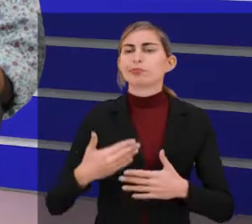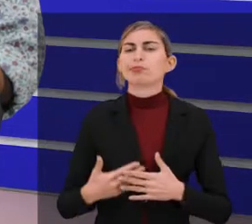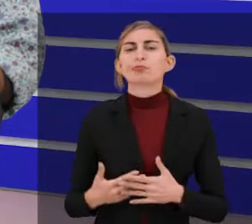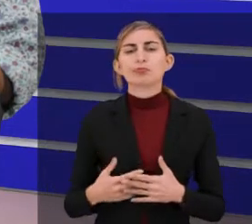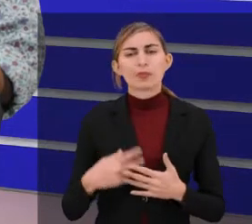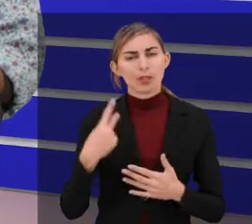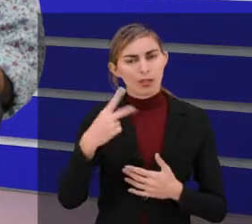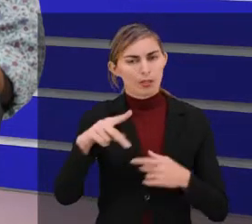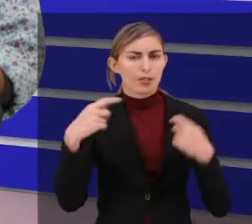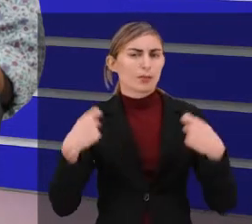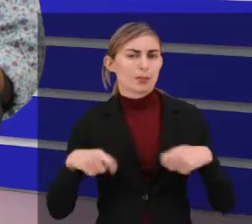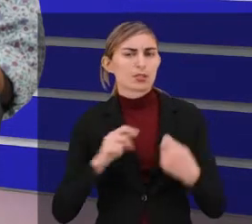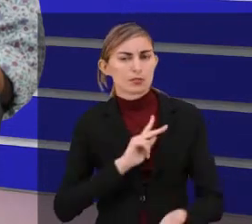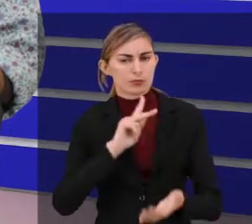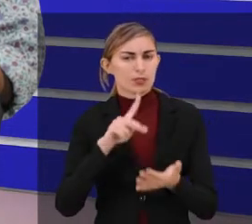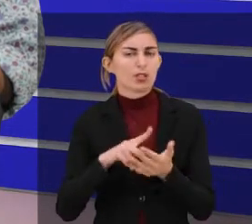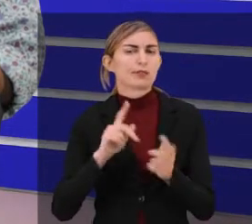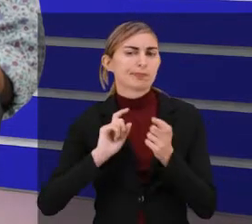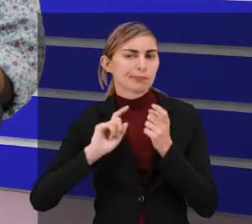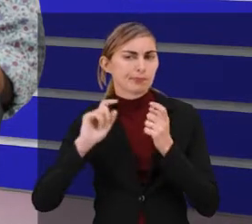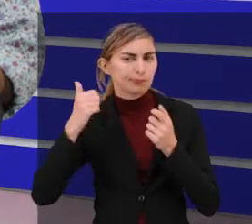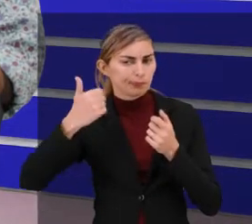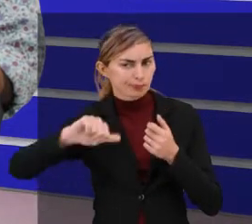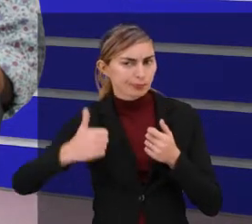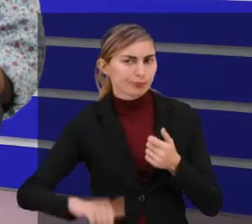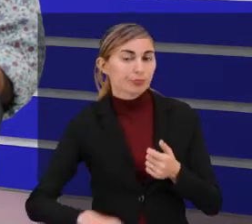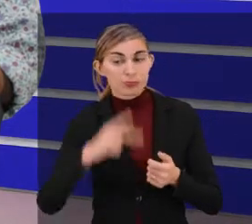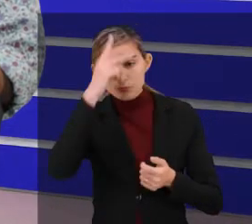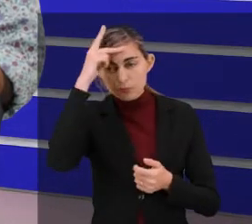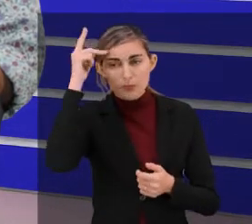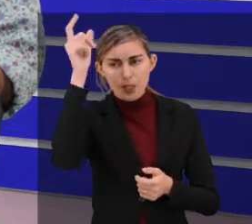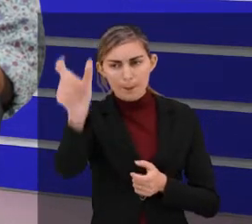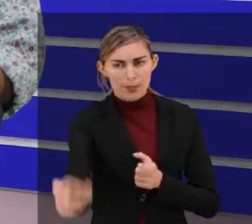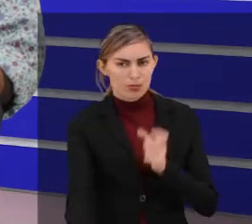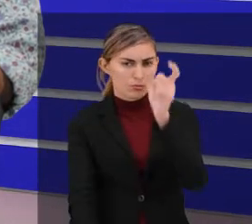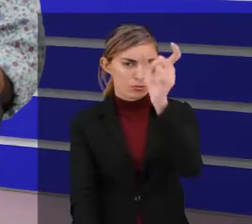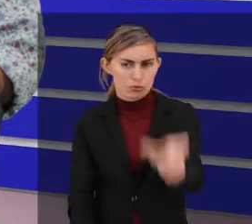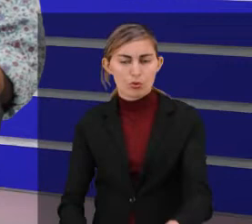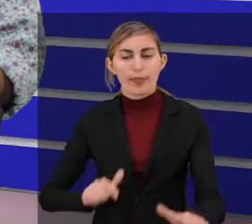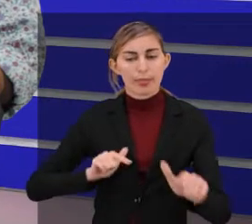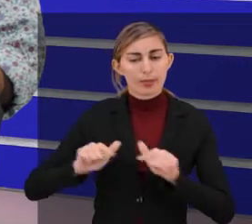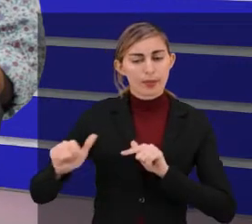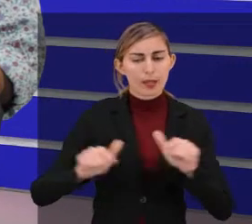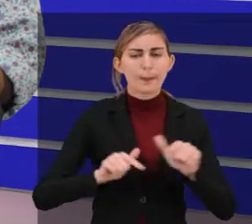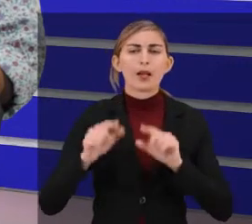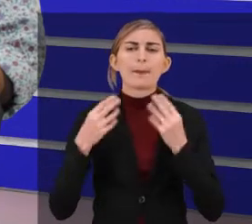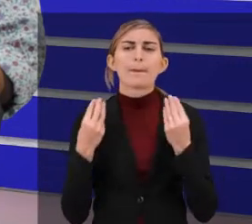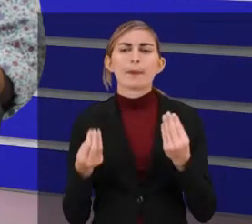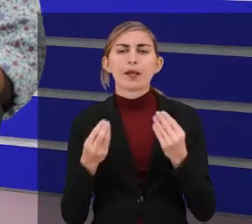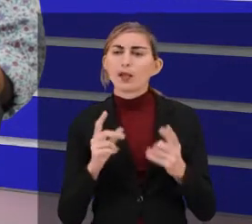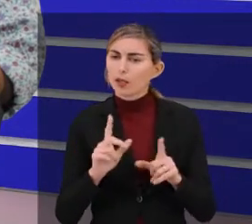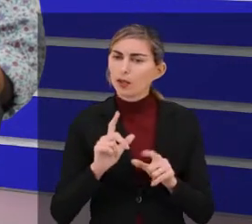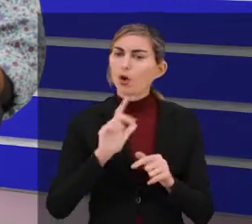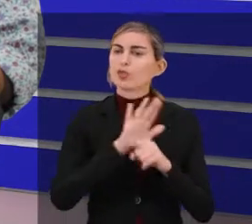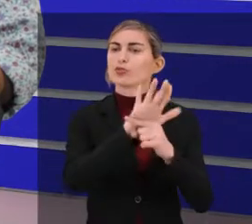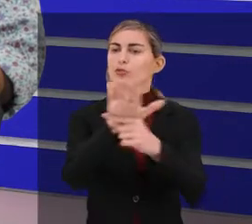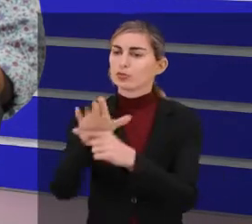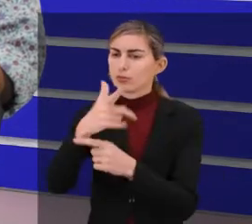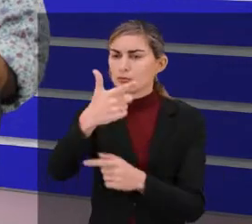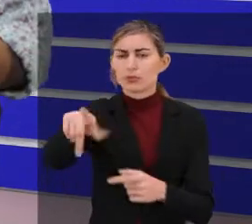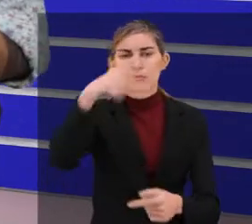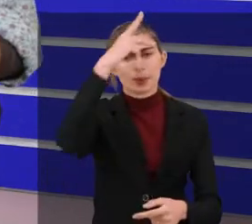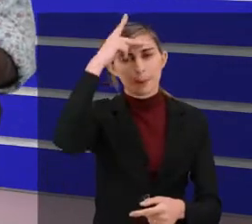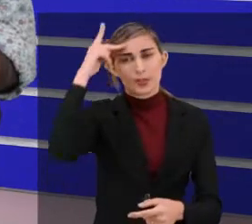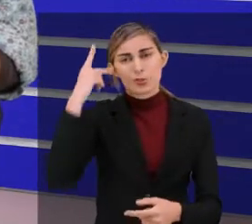colocar, ela tem que ser realmente avaliada. São pessoas trabalhando para pessoas. Sim.